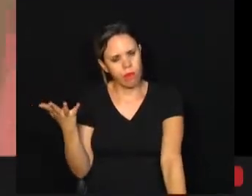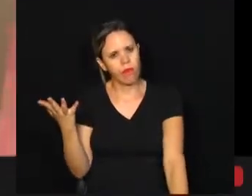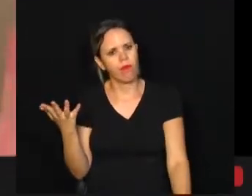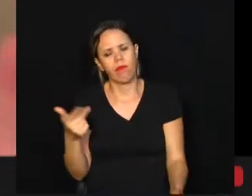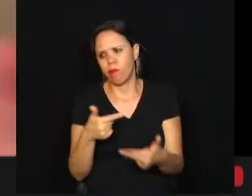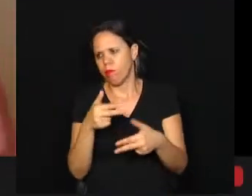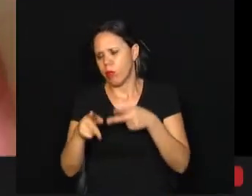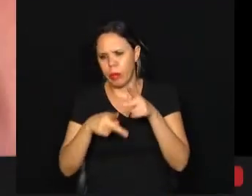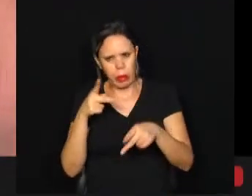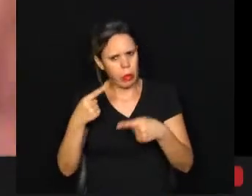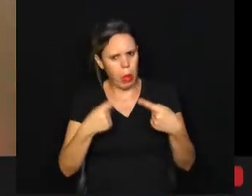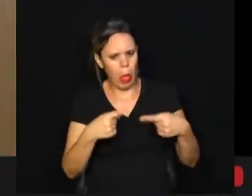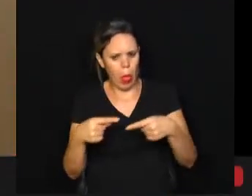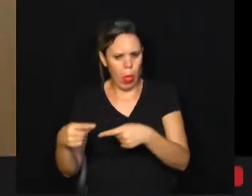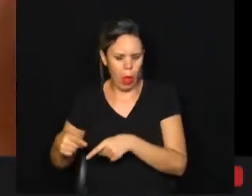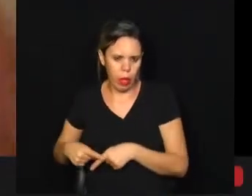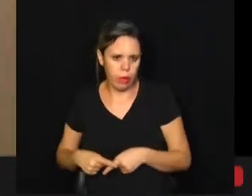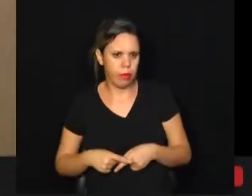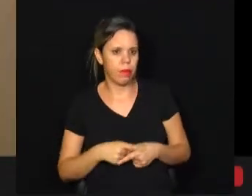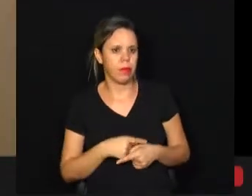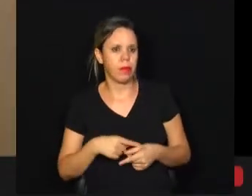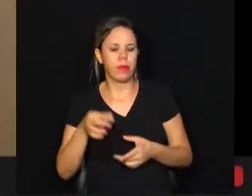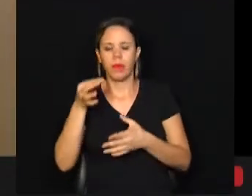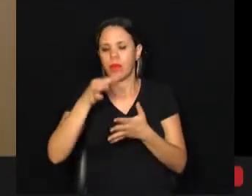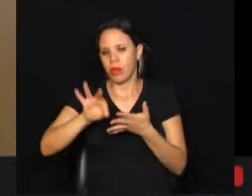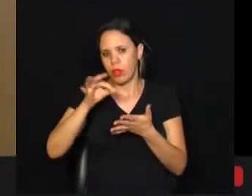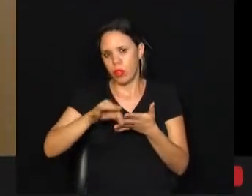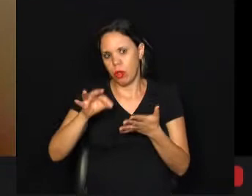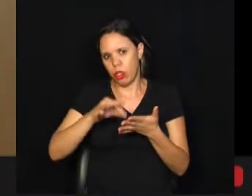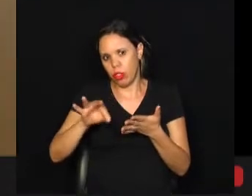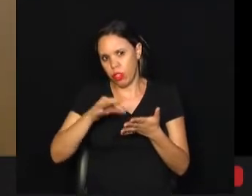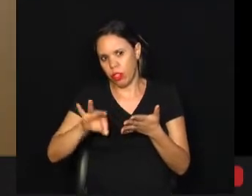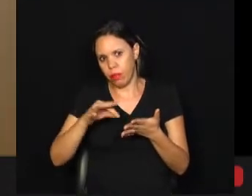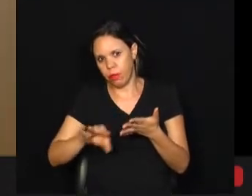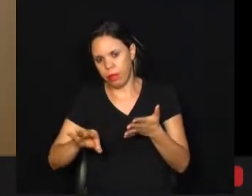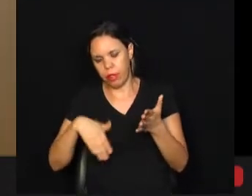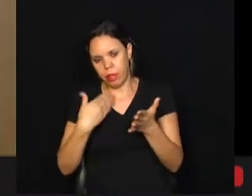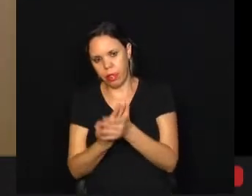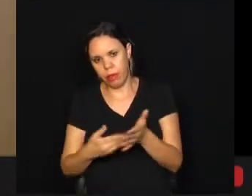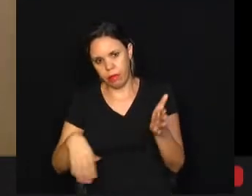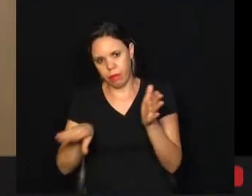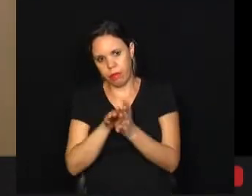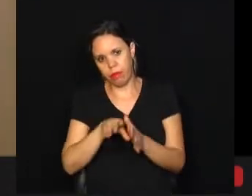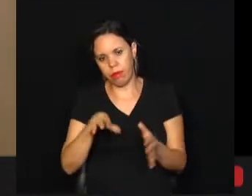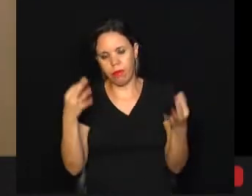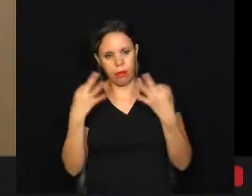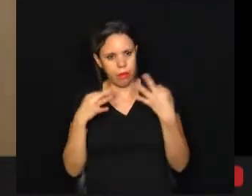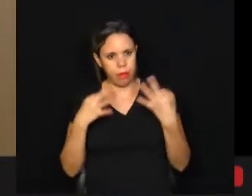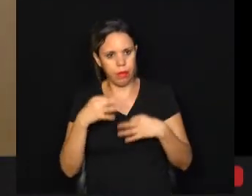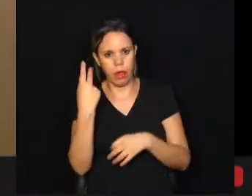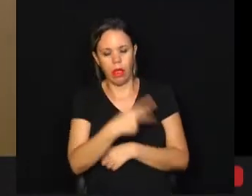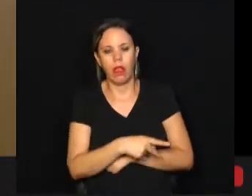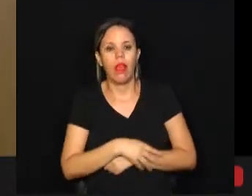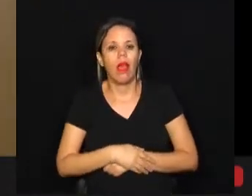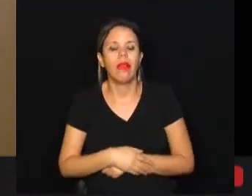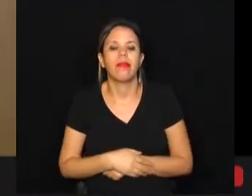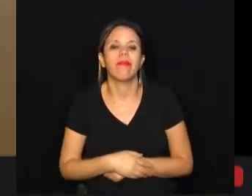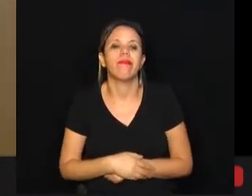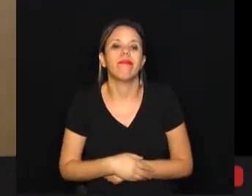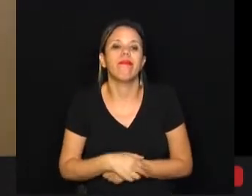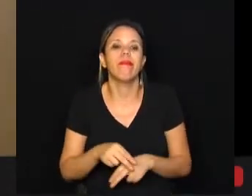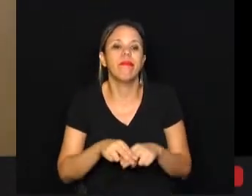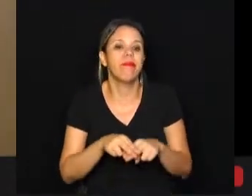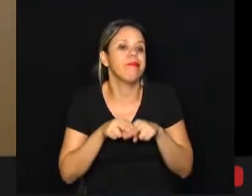de contradição, a gente vai corrigindo as contradições até chegar à perfeição dela. E por